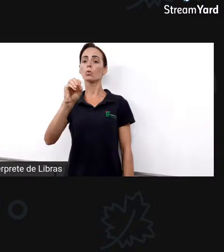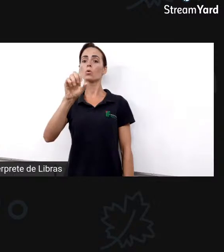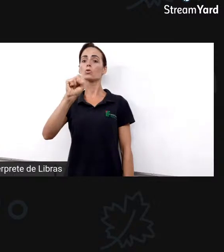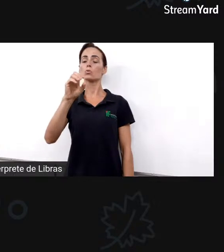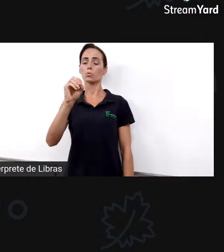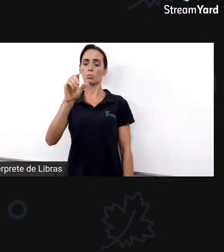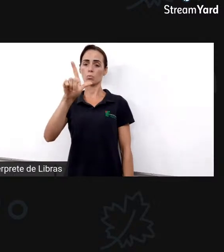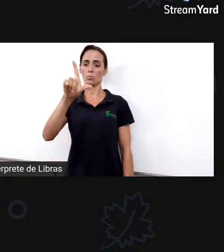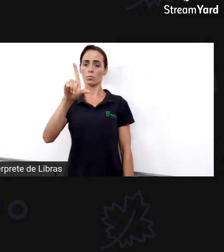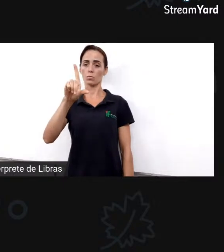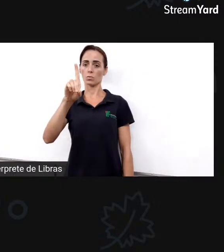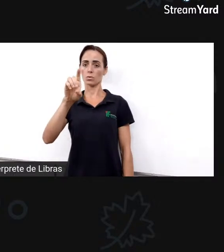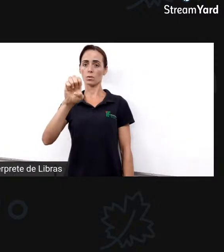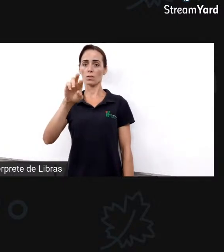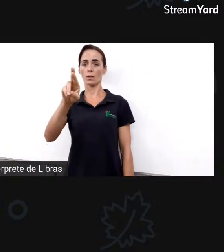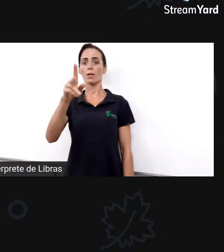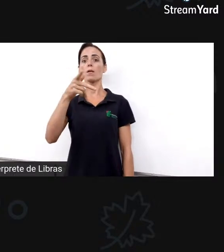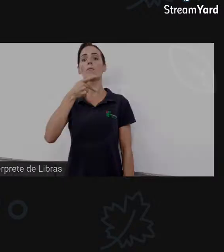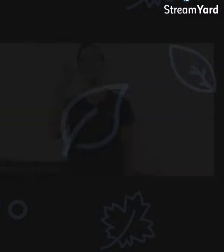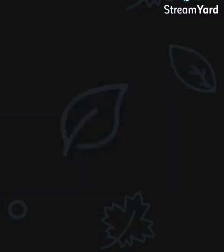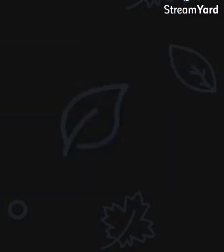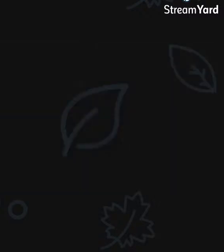seus afiliados.